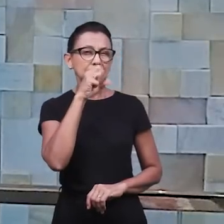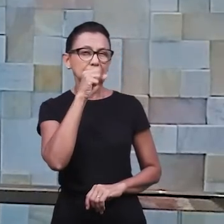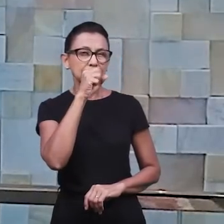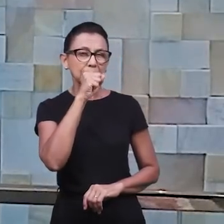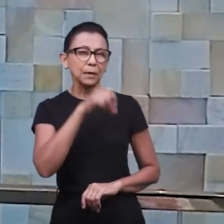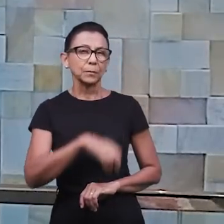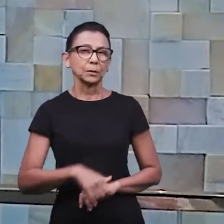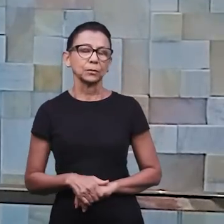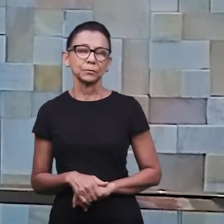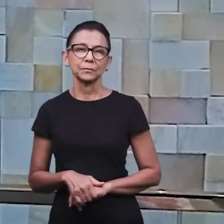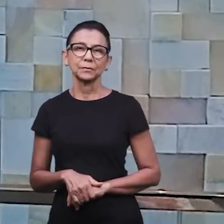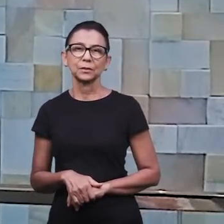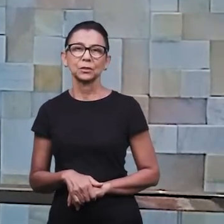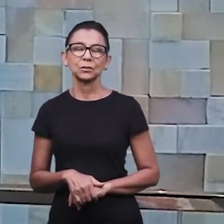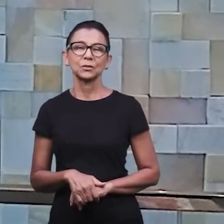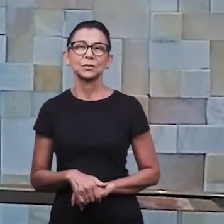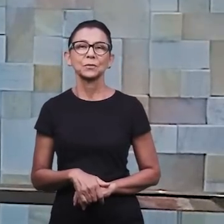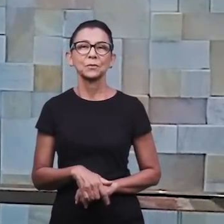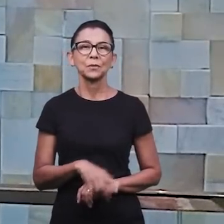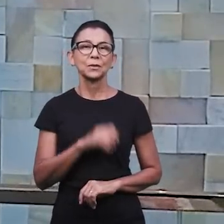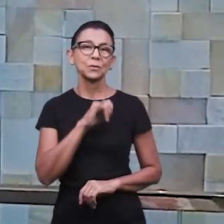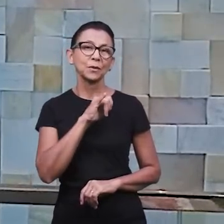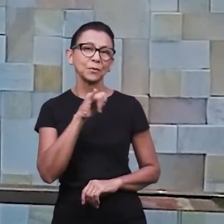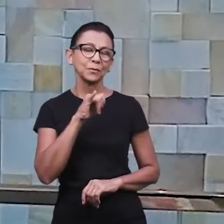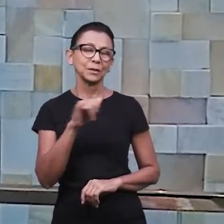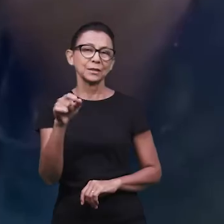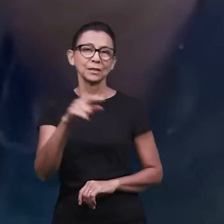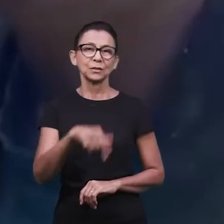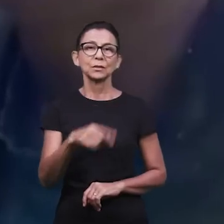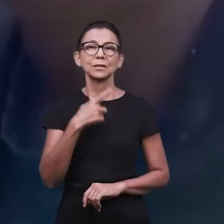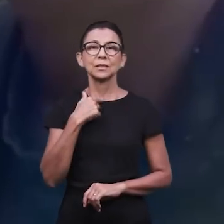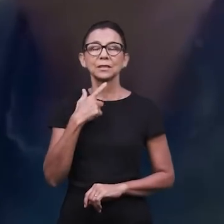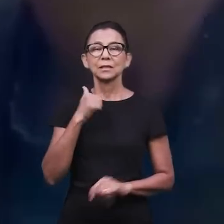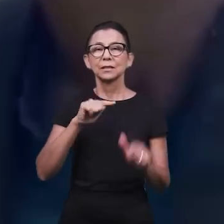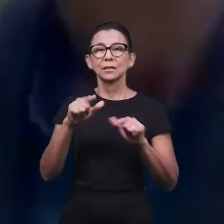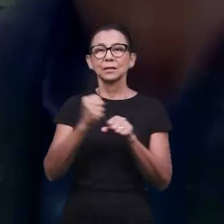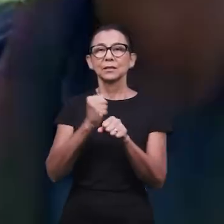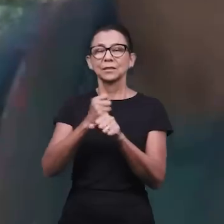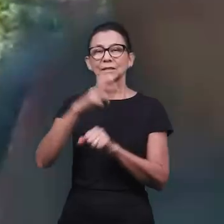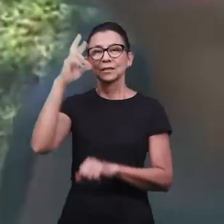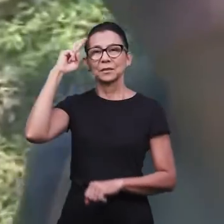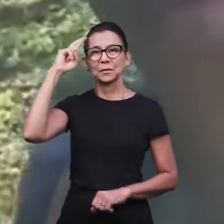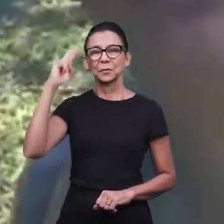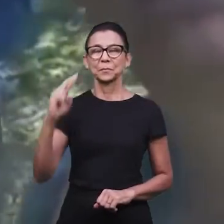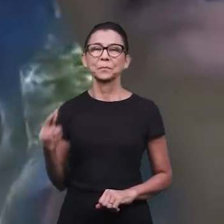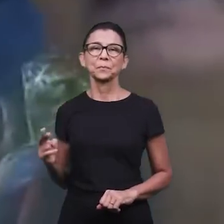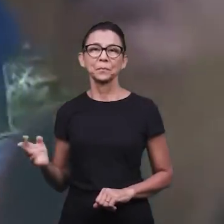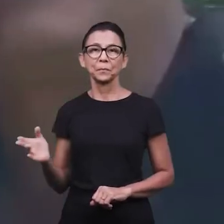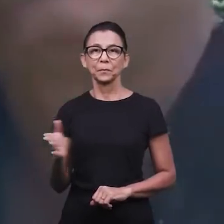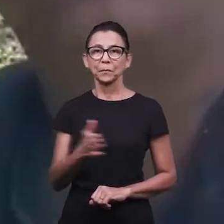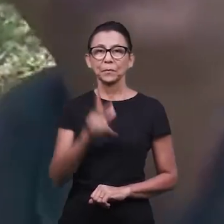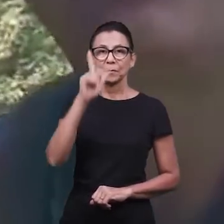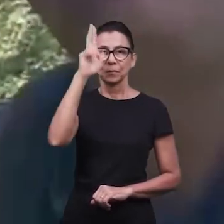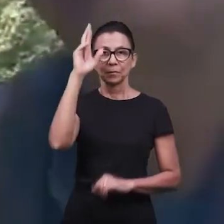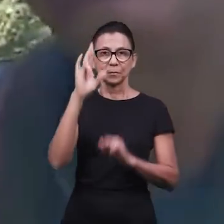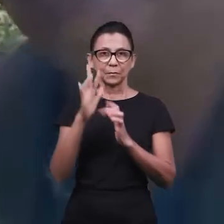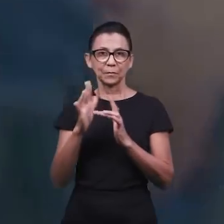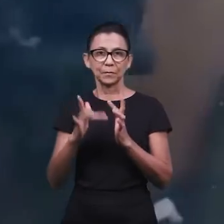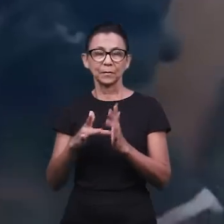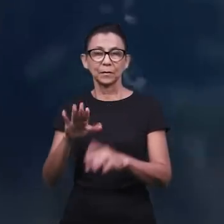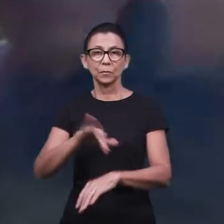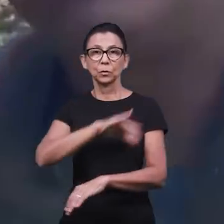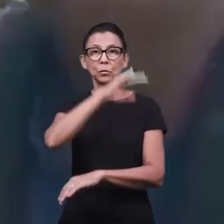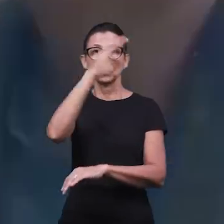aqueles que desejam se voluntariar na obra do Senhor. Irmãos, a paz do Senhor, nós estamos aqui no Monte Manaim de